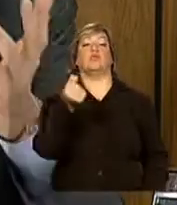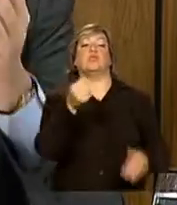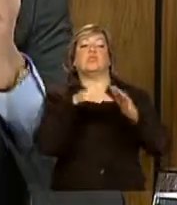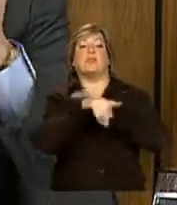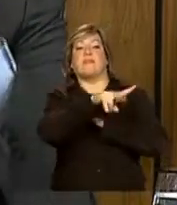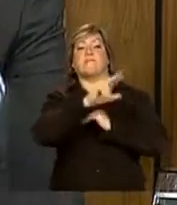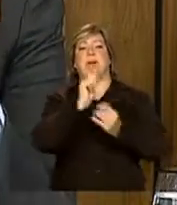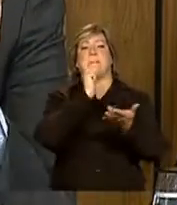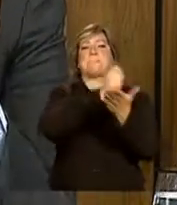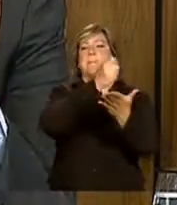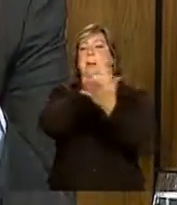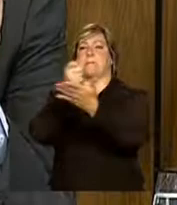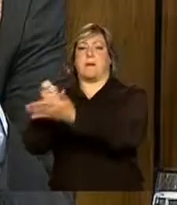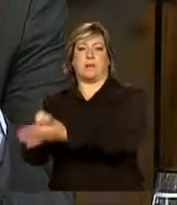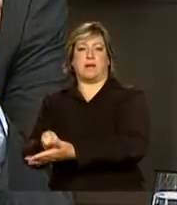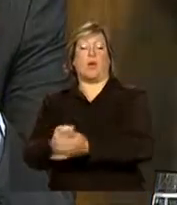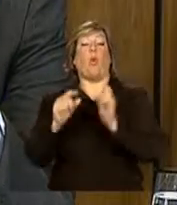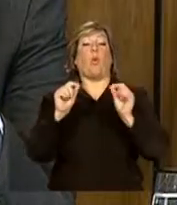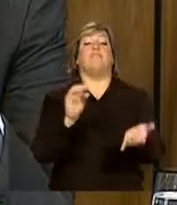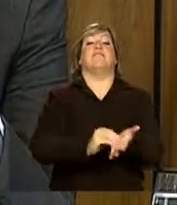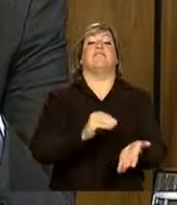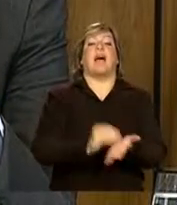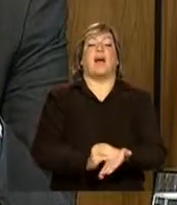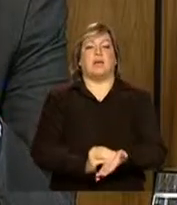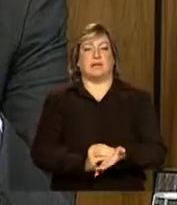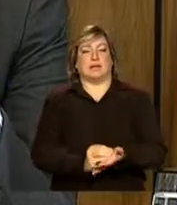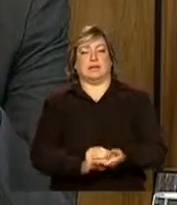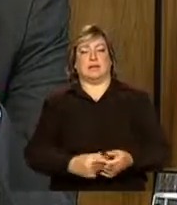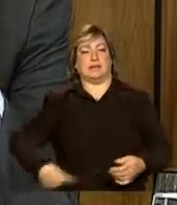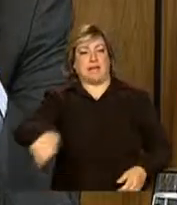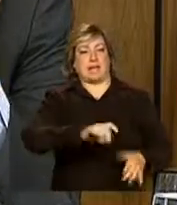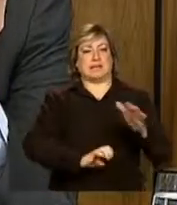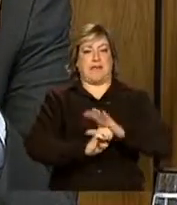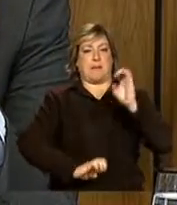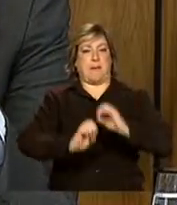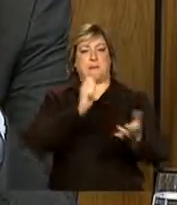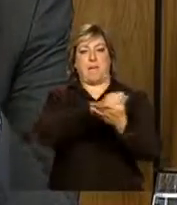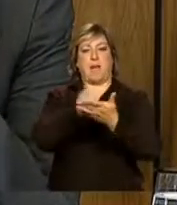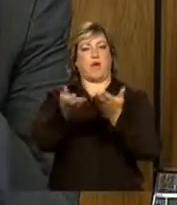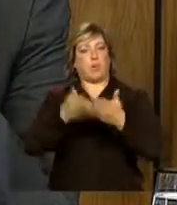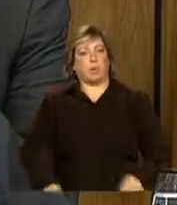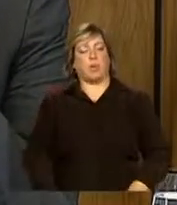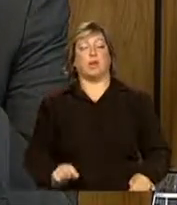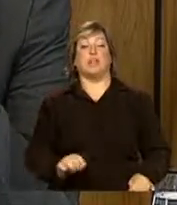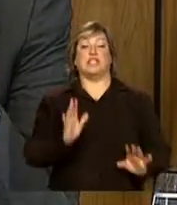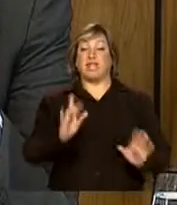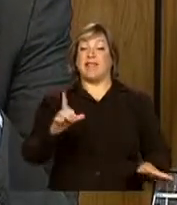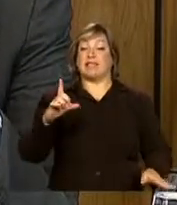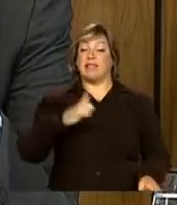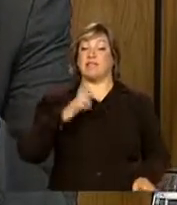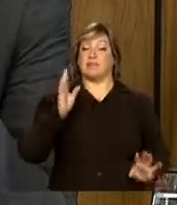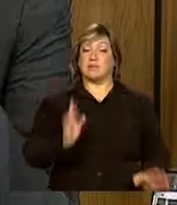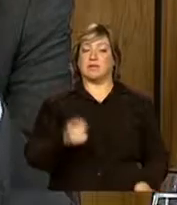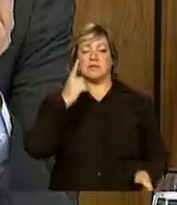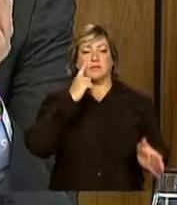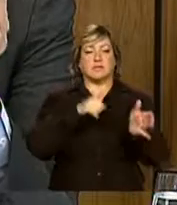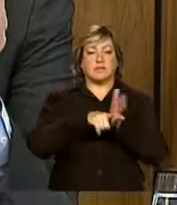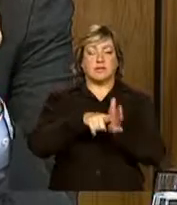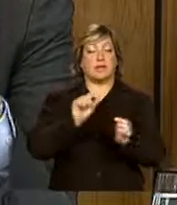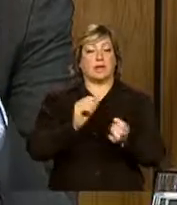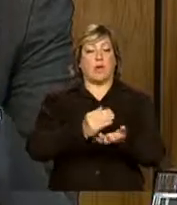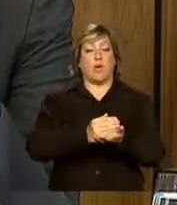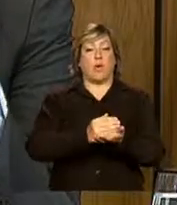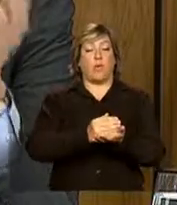indenizar o que falta amortizar dessas empresas. Já houve uma estimativa, e a estimativa é que, a